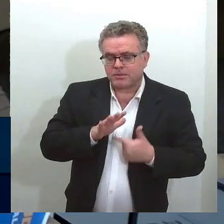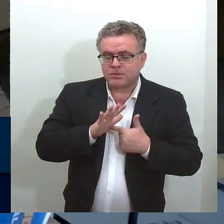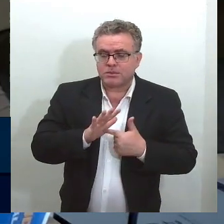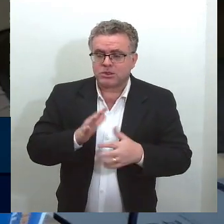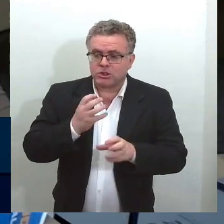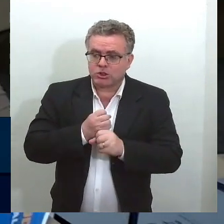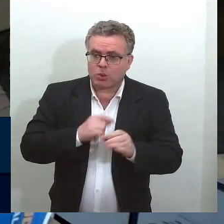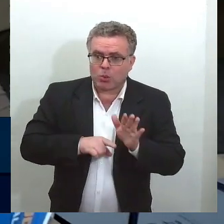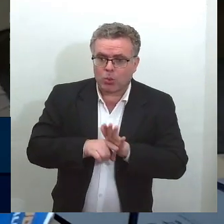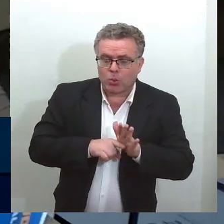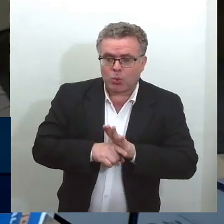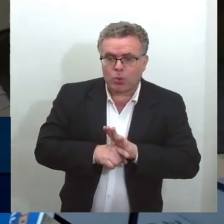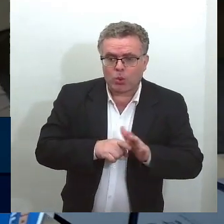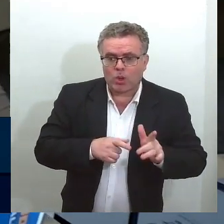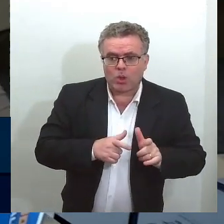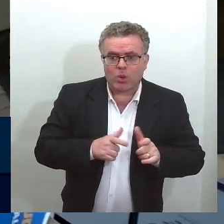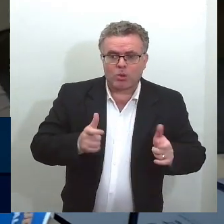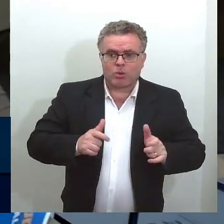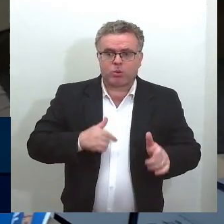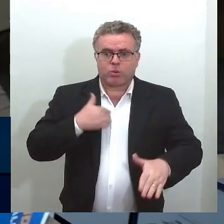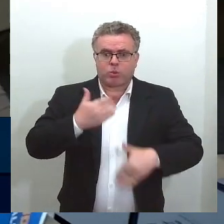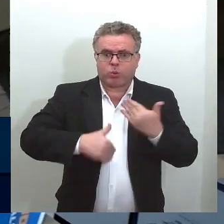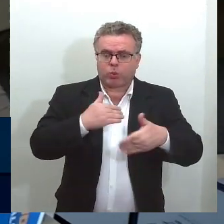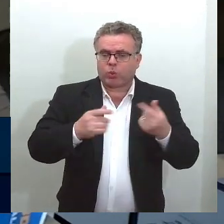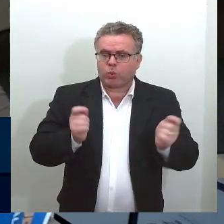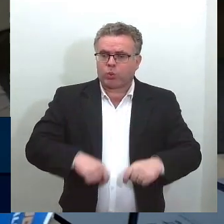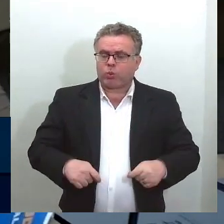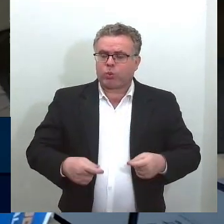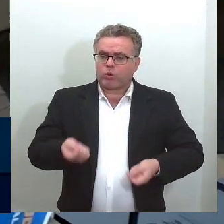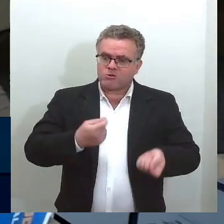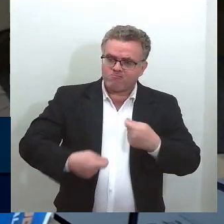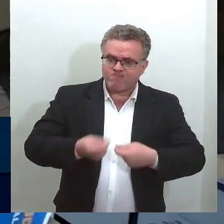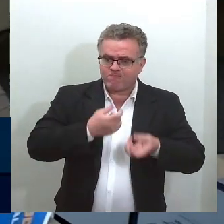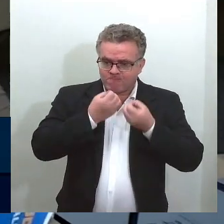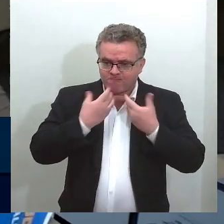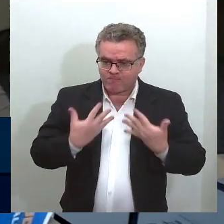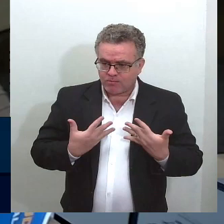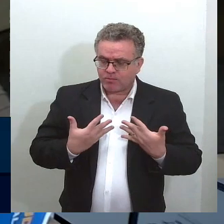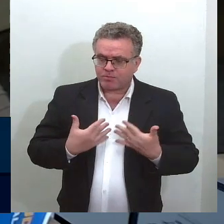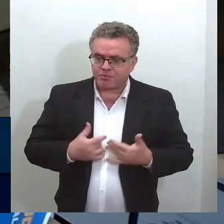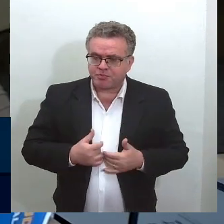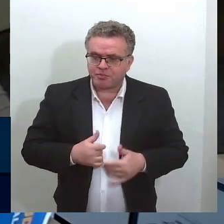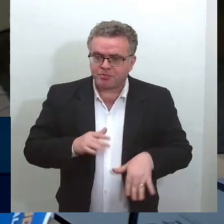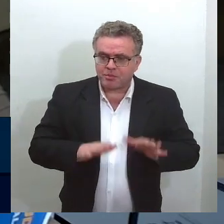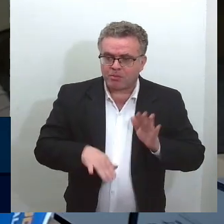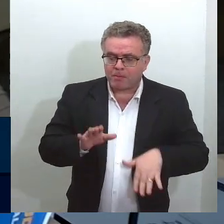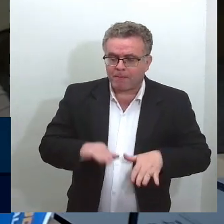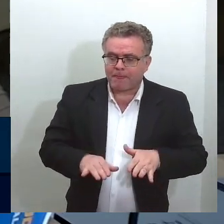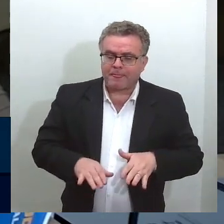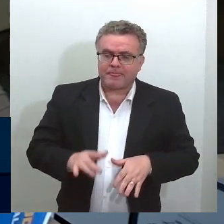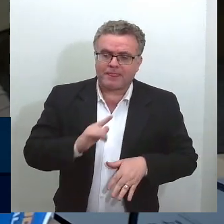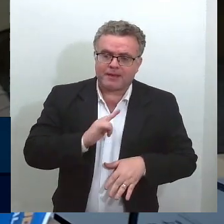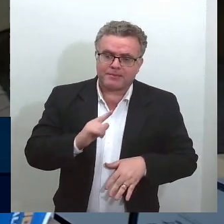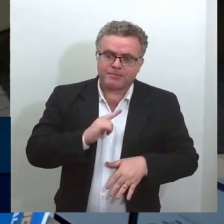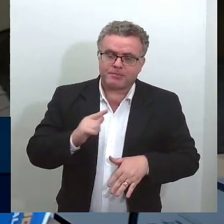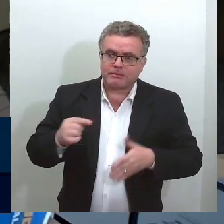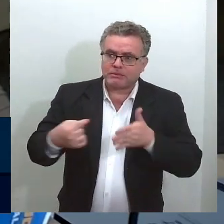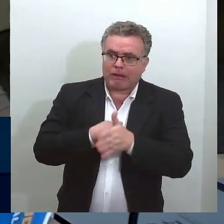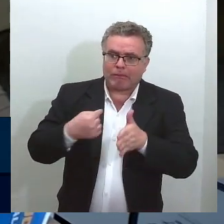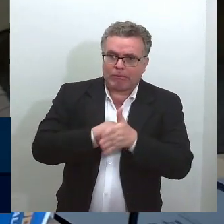equilíbrio financeiro, o equilíbrio fiscal. Muitas vezes existem questionamentos, tanto da sociedade